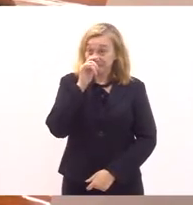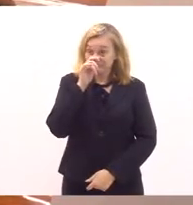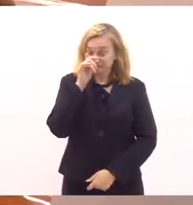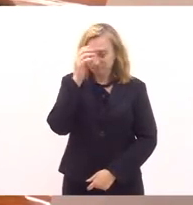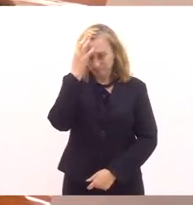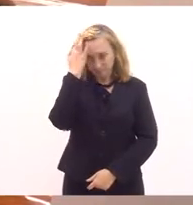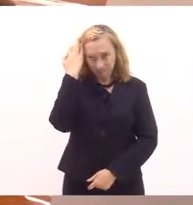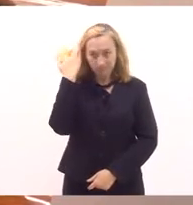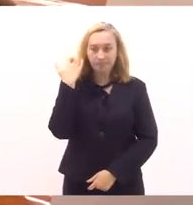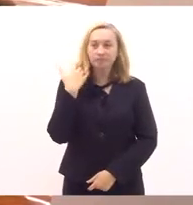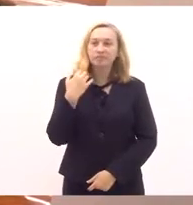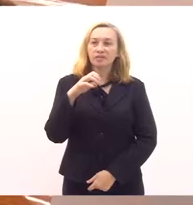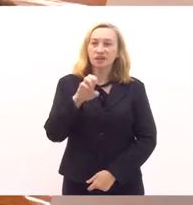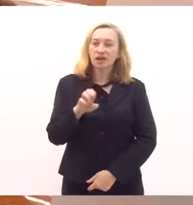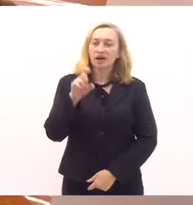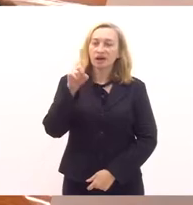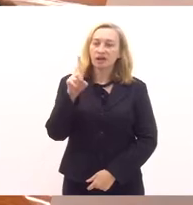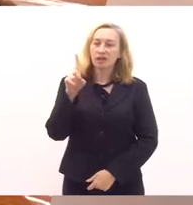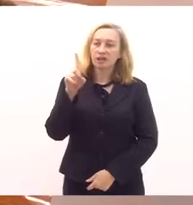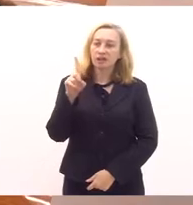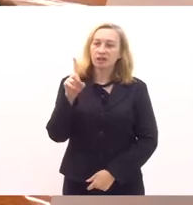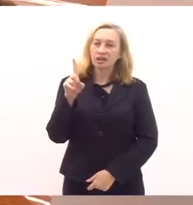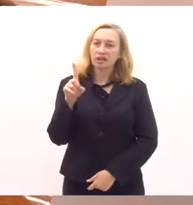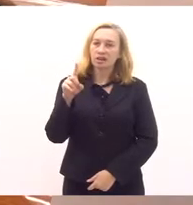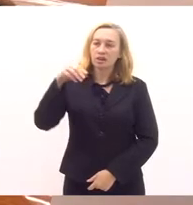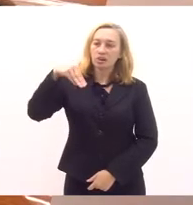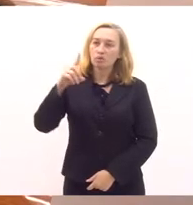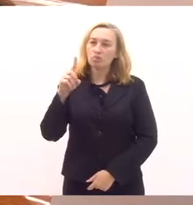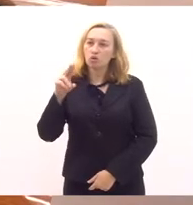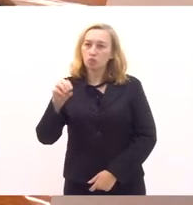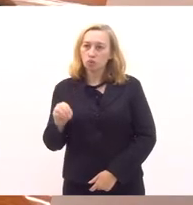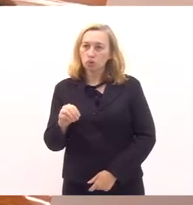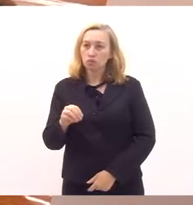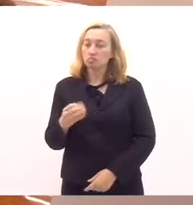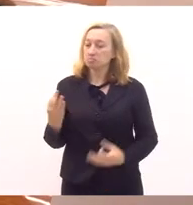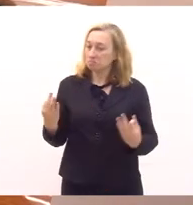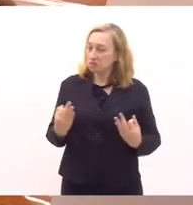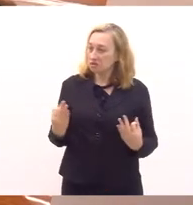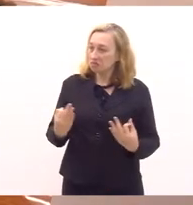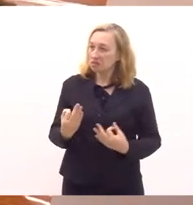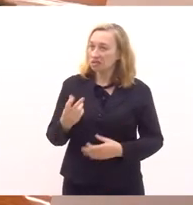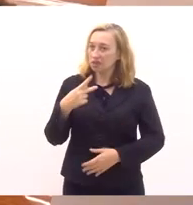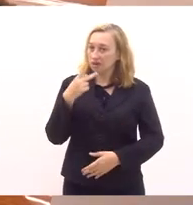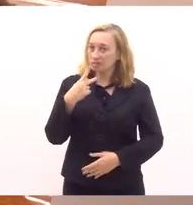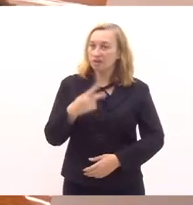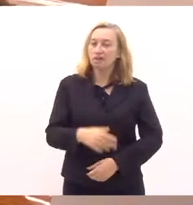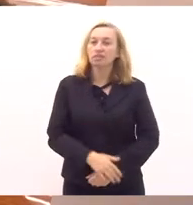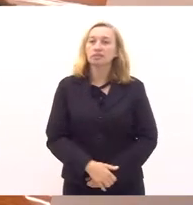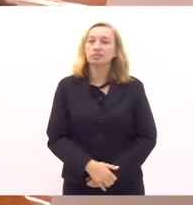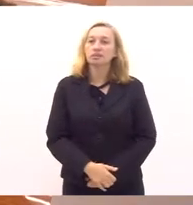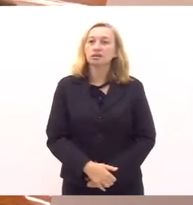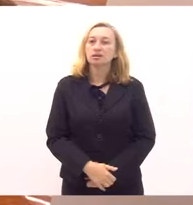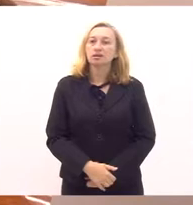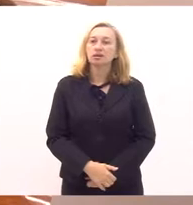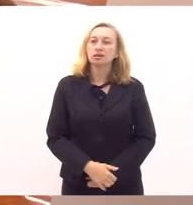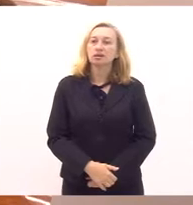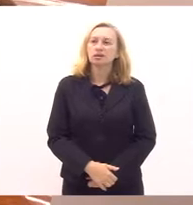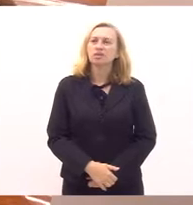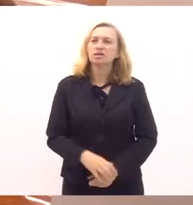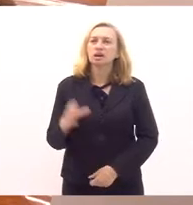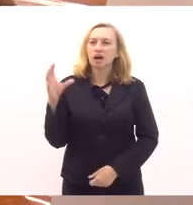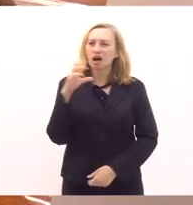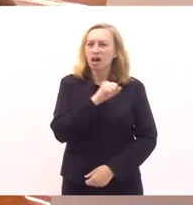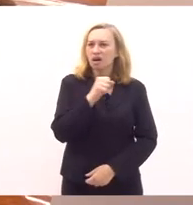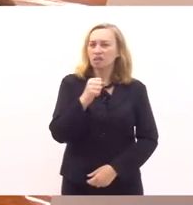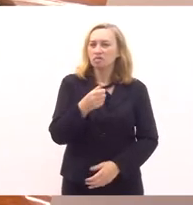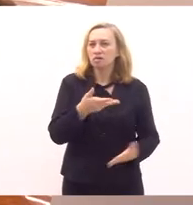Muito bem, Edmundo. Sempre muito preciso, direto, certeiro, sem rodeios. Eu quero imediatamente convidar o